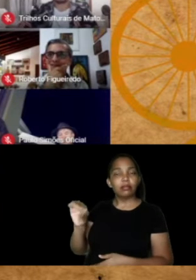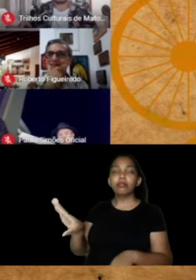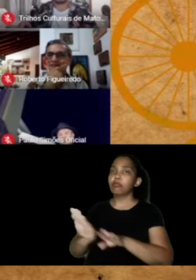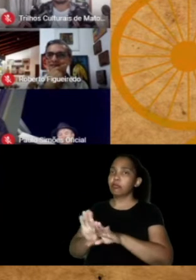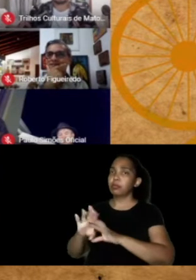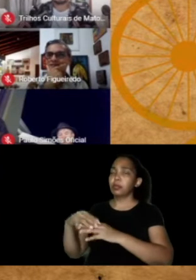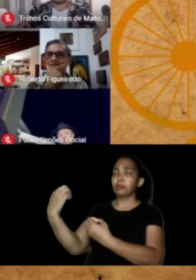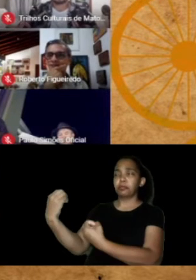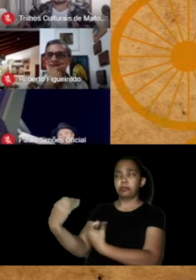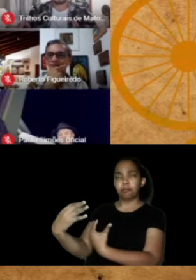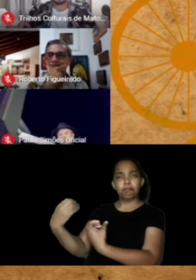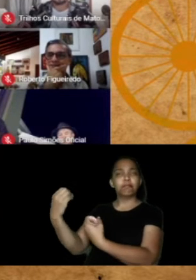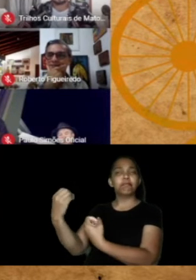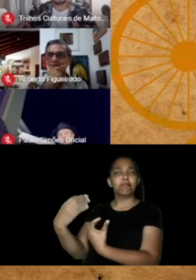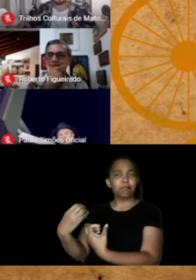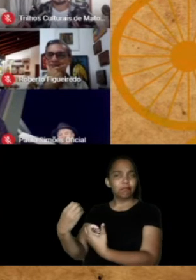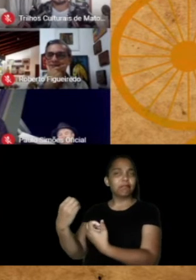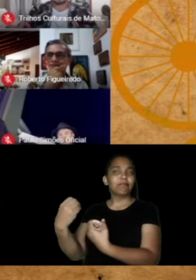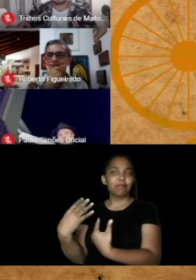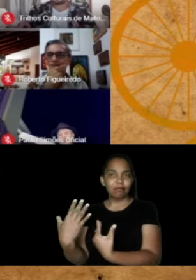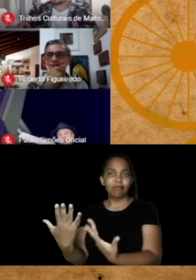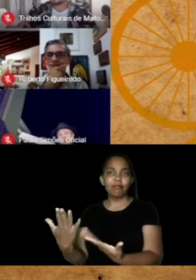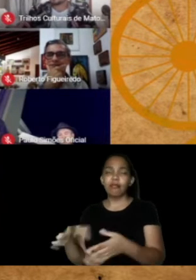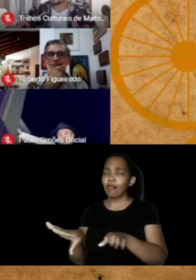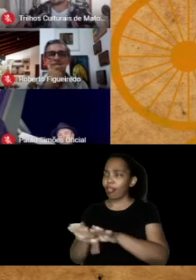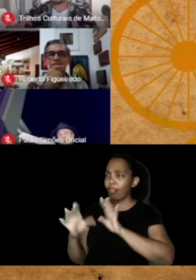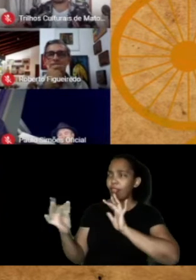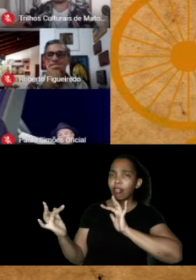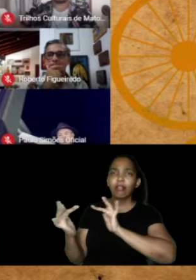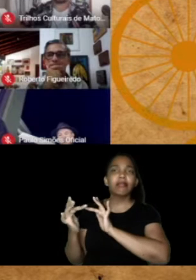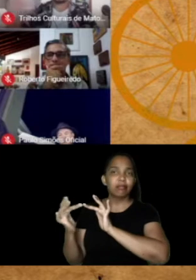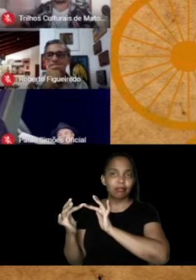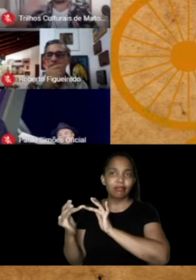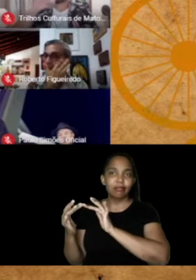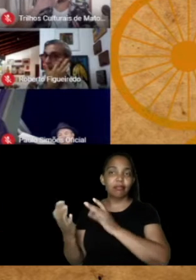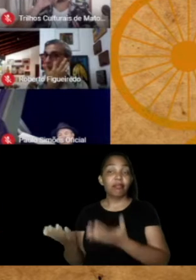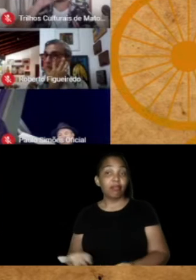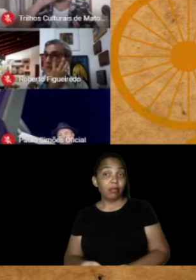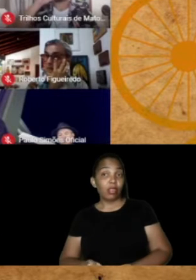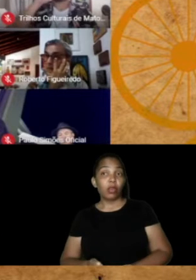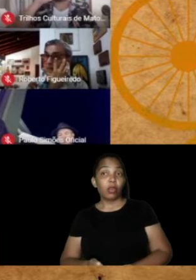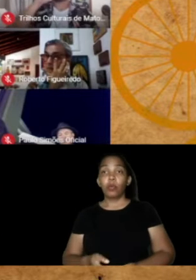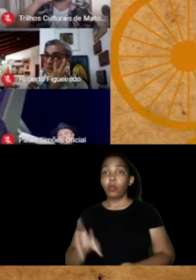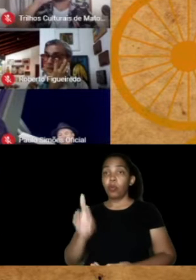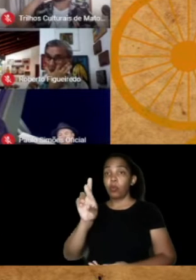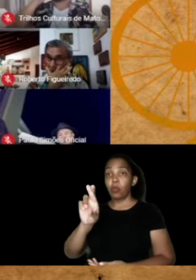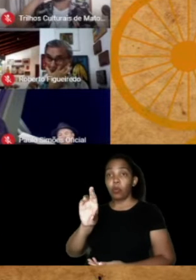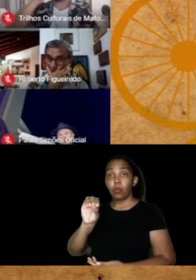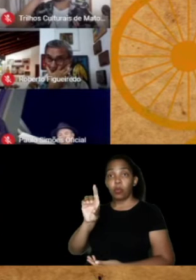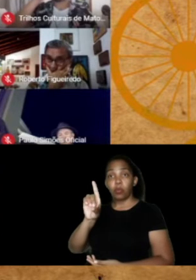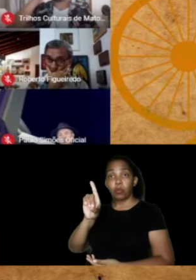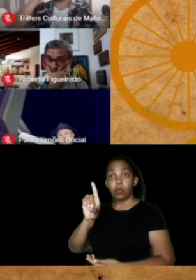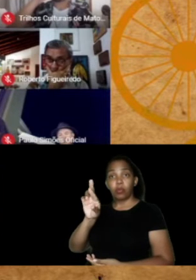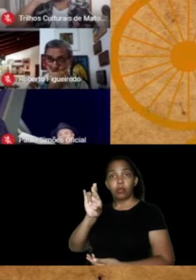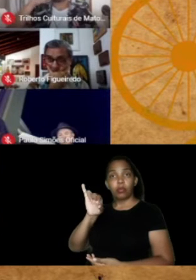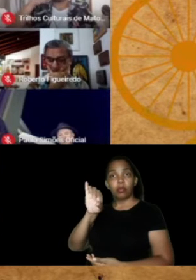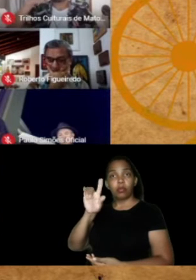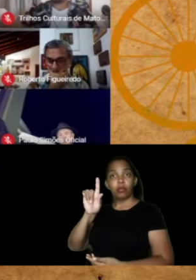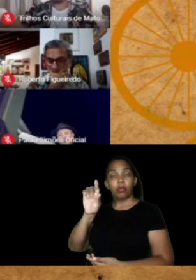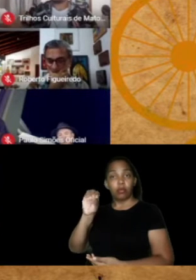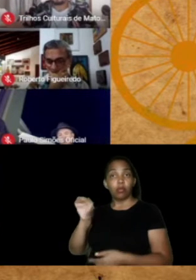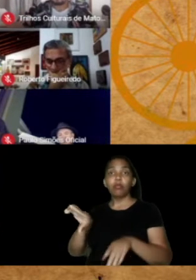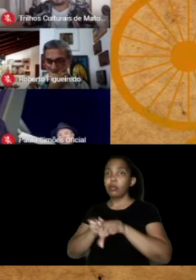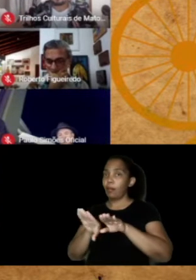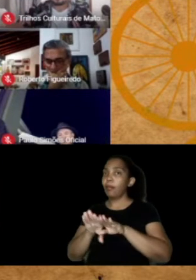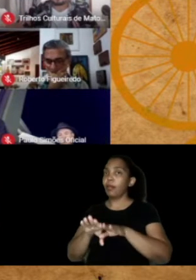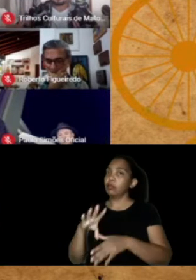bebendo nessa fonte. O Rodrigo, estou tendo o prazer de conhecê-lo e muito feliz de dividir